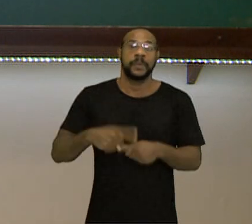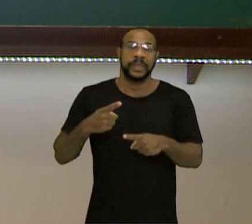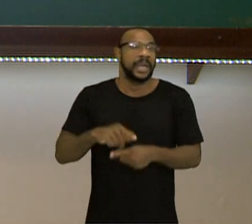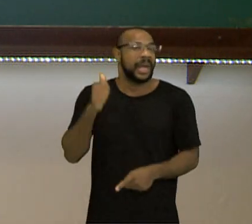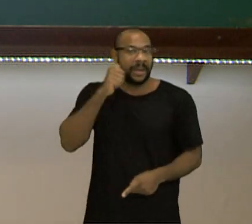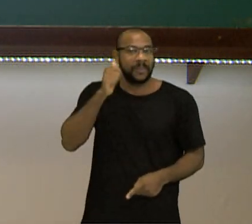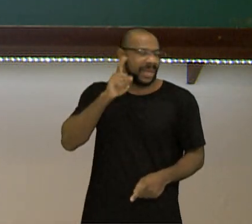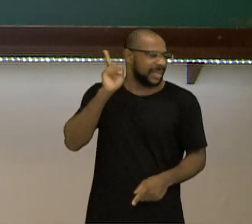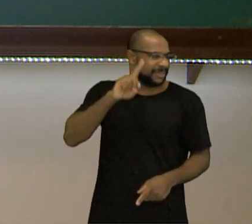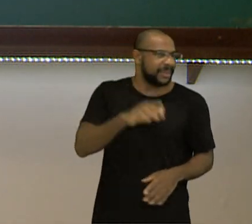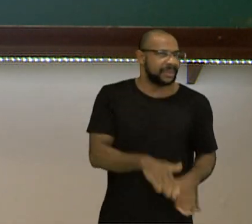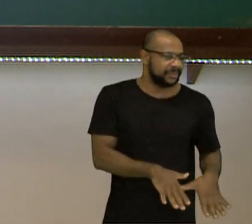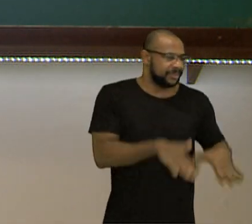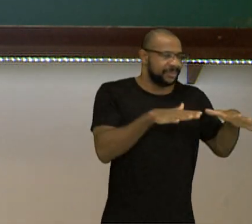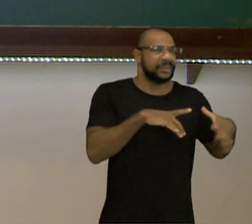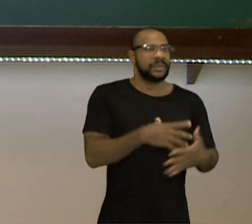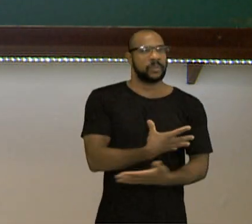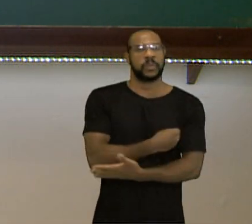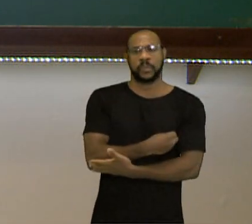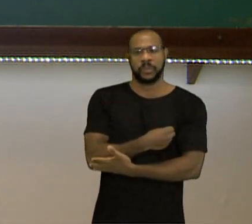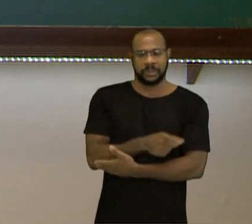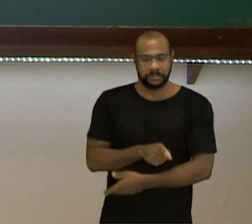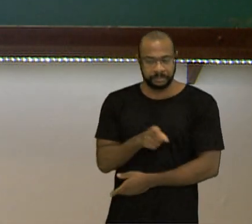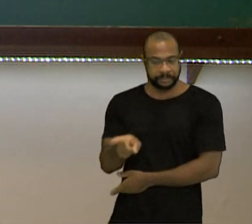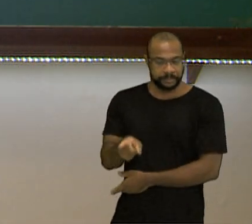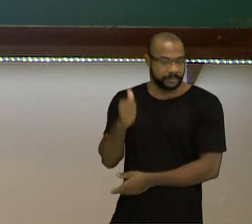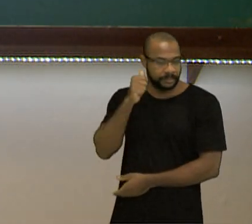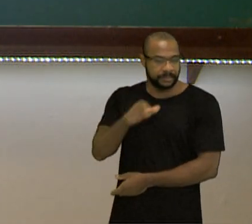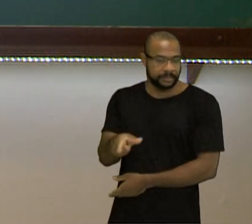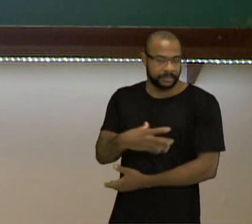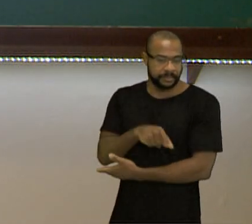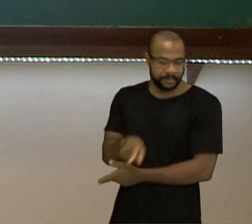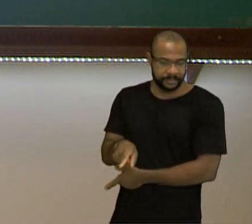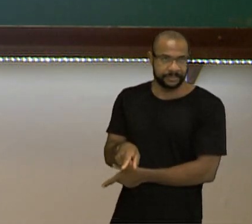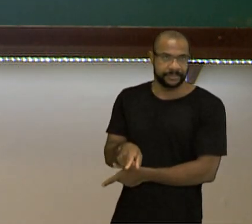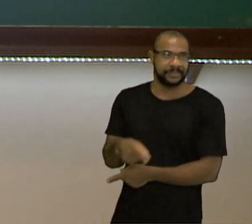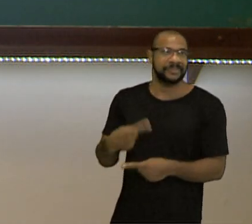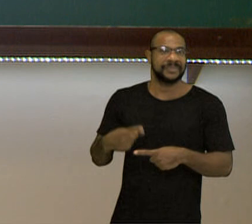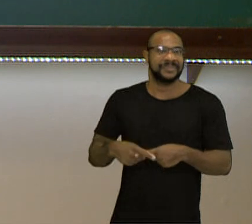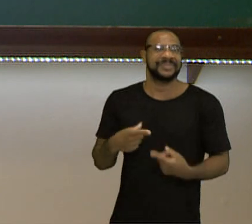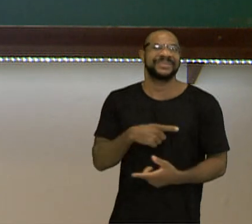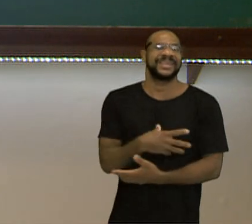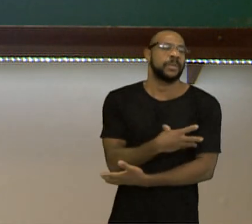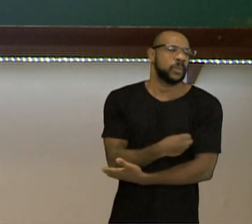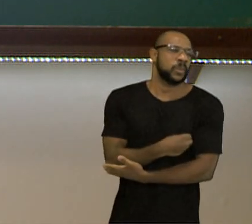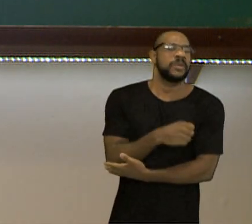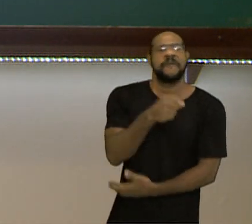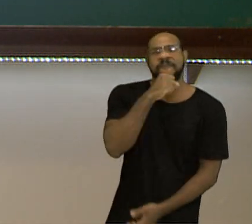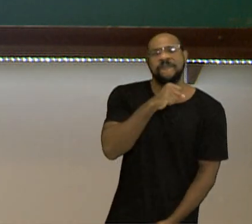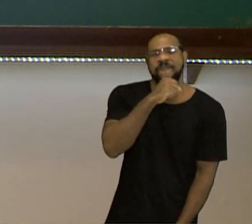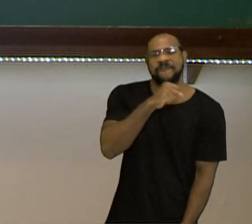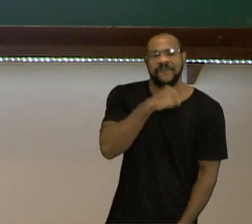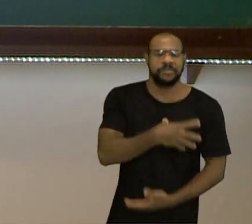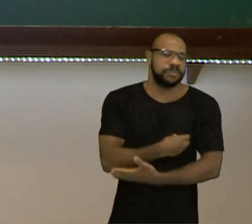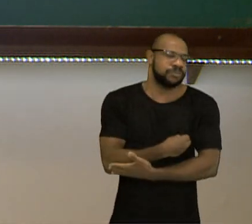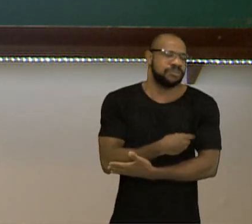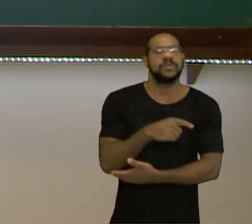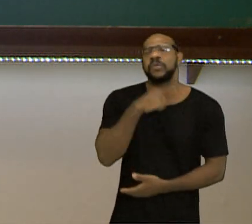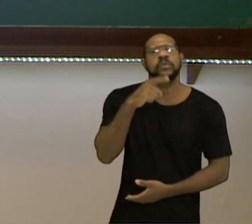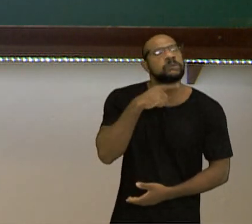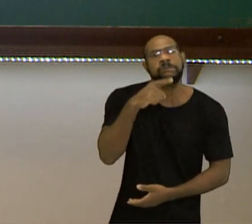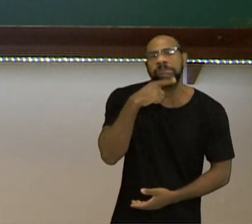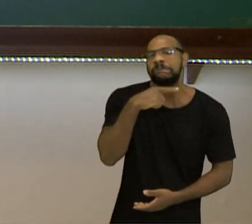brancas, elas atribuíam à amamentação a questão do envelhecimento precoce. Então, elas destinavam essa tarefa